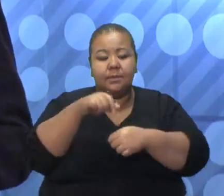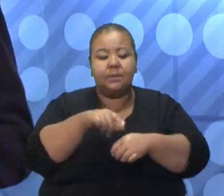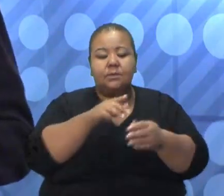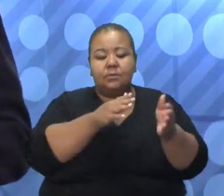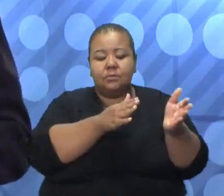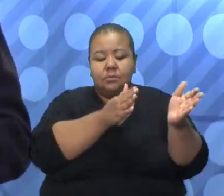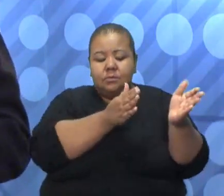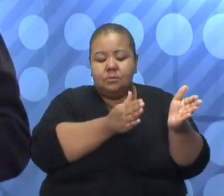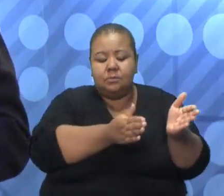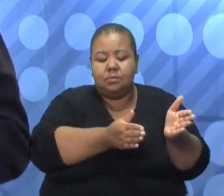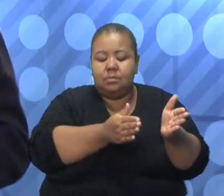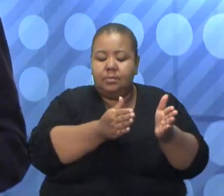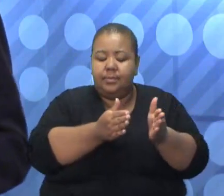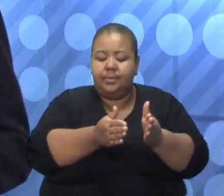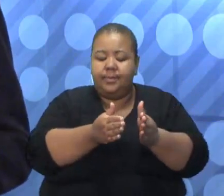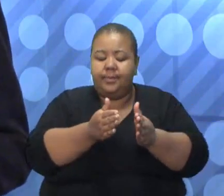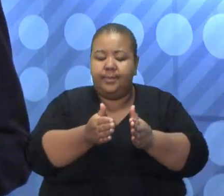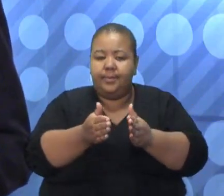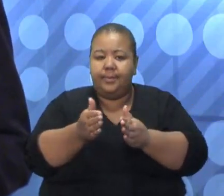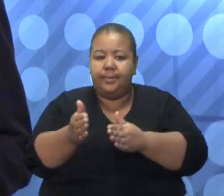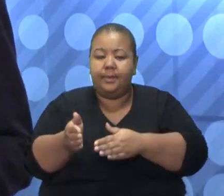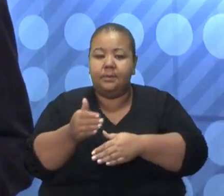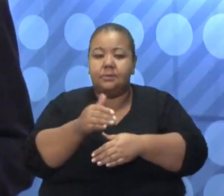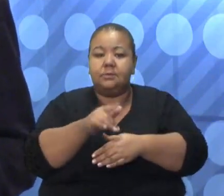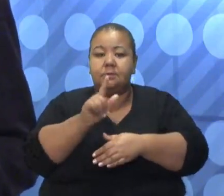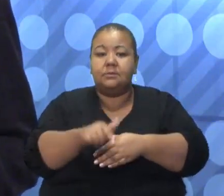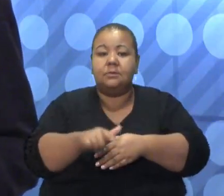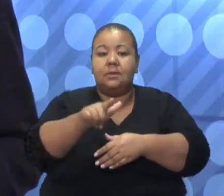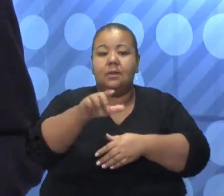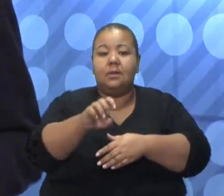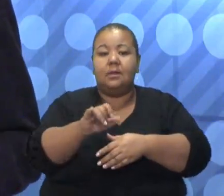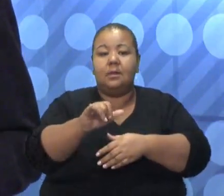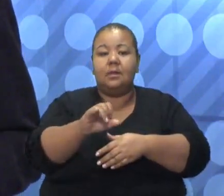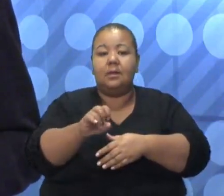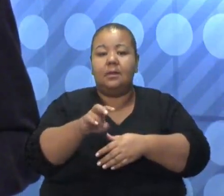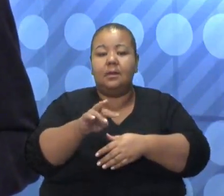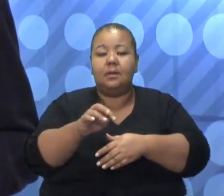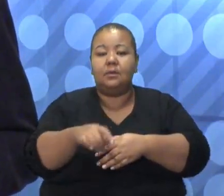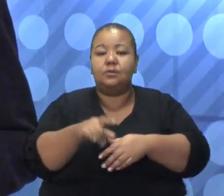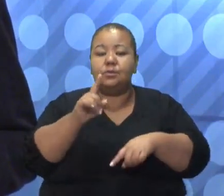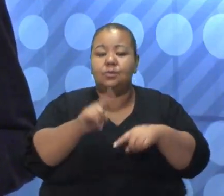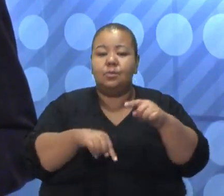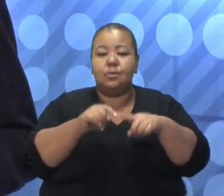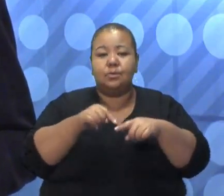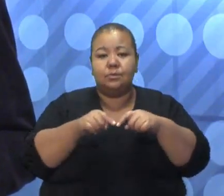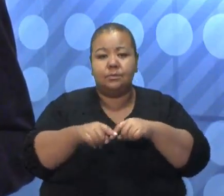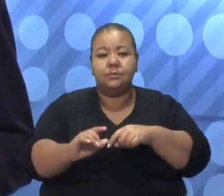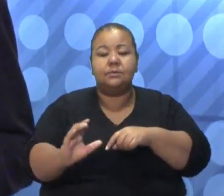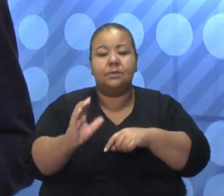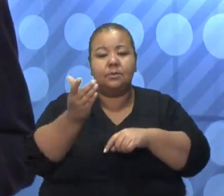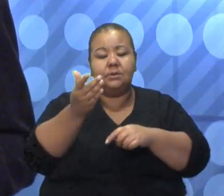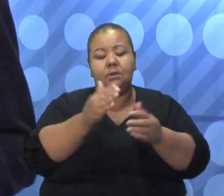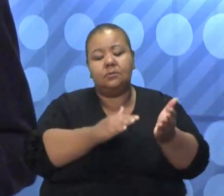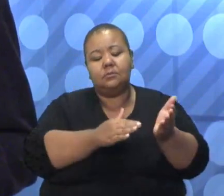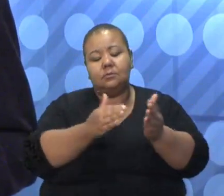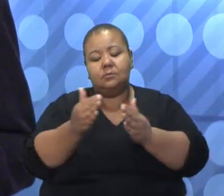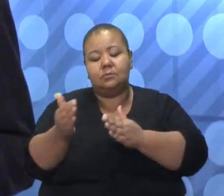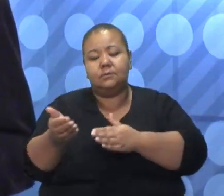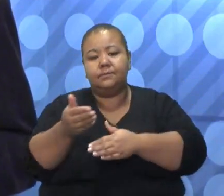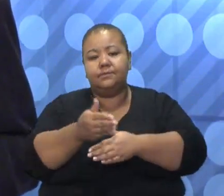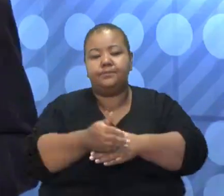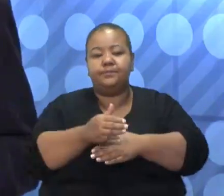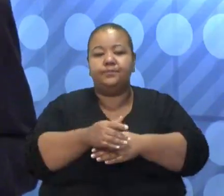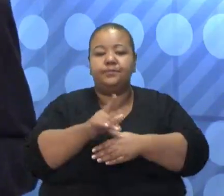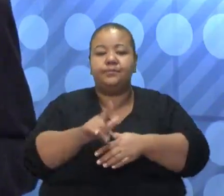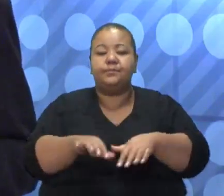vai dando cada um dos modelos acontecendo. Isso é um layout por produto que está acontecendo e desenvolvendo ao longo de todo o processo.